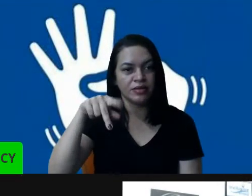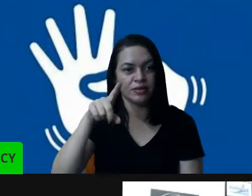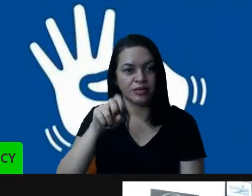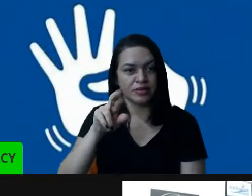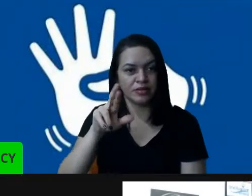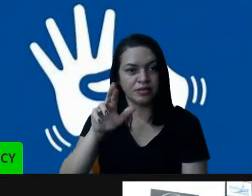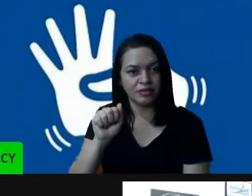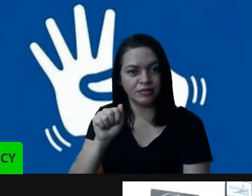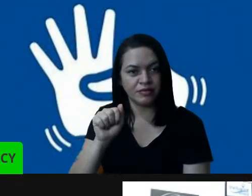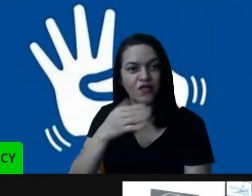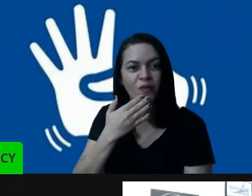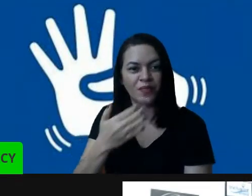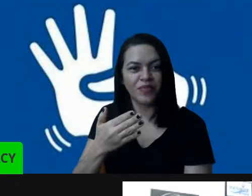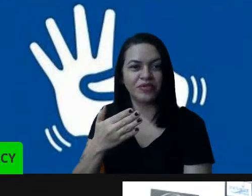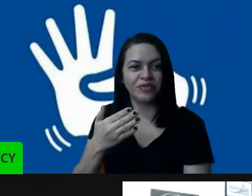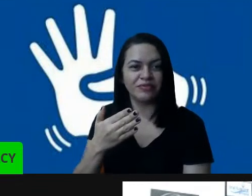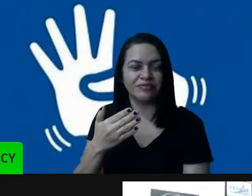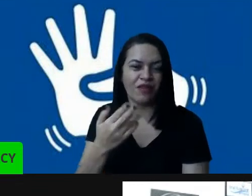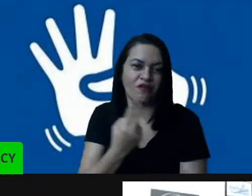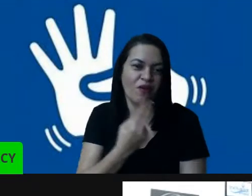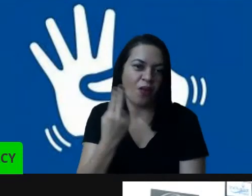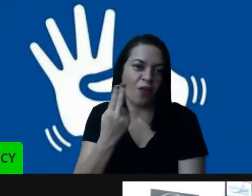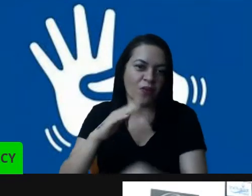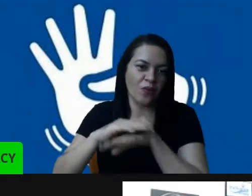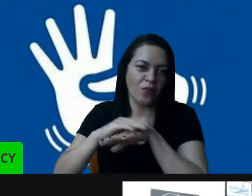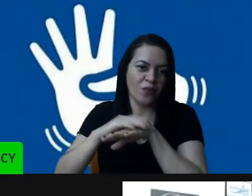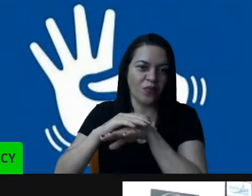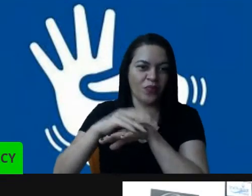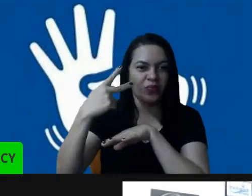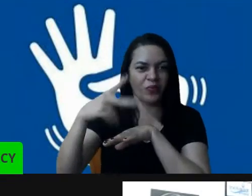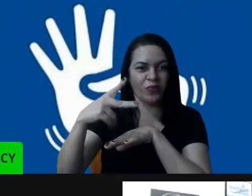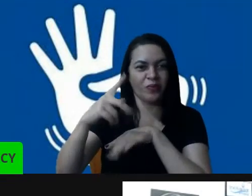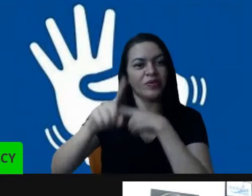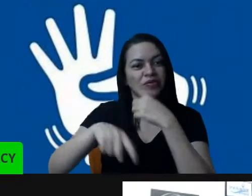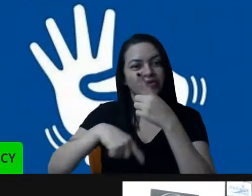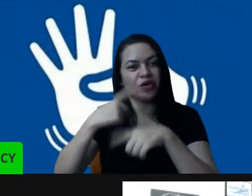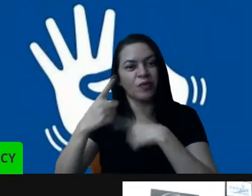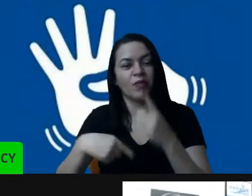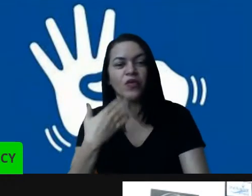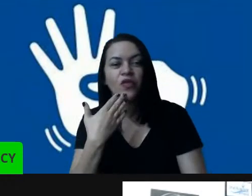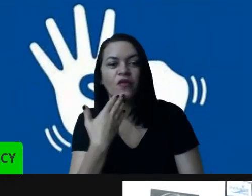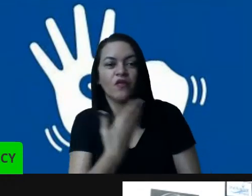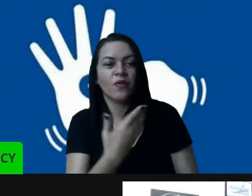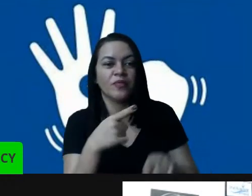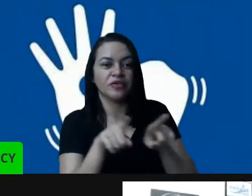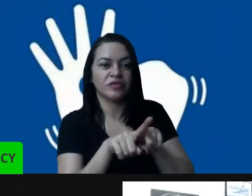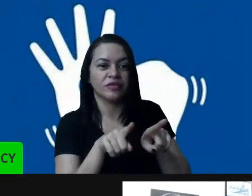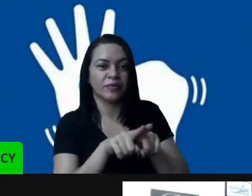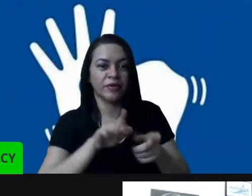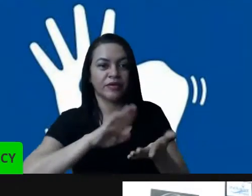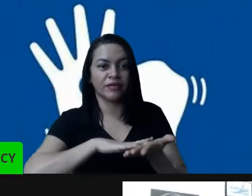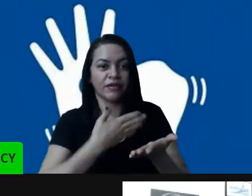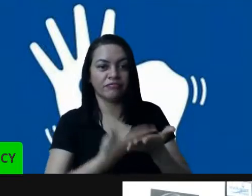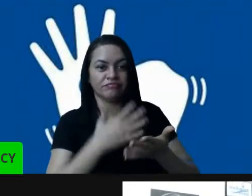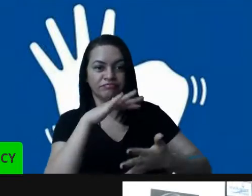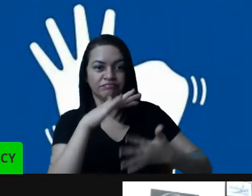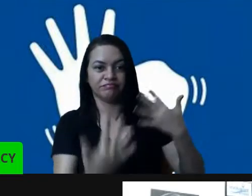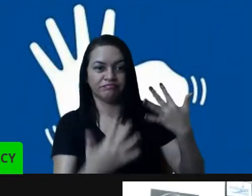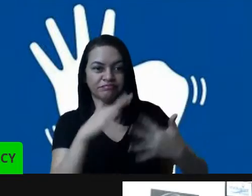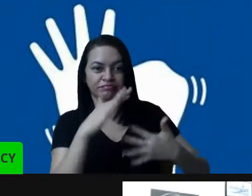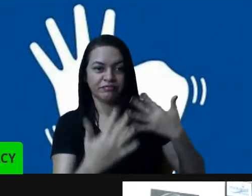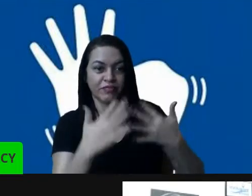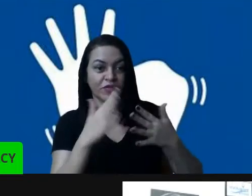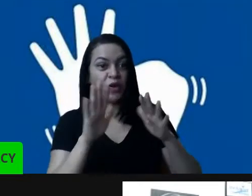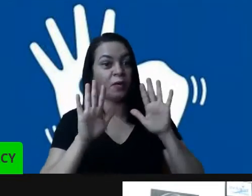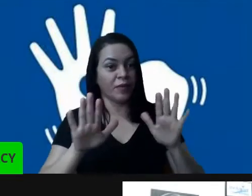apresente, tá? Aí ela se apresenta e depois eu vou pedir que a gente está com interpretação de Libras, mas a intérprete de